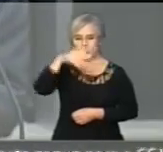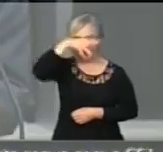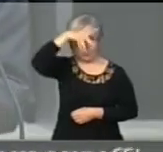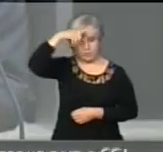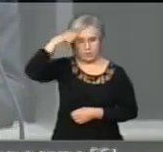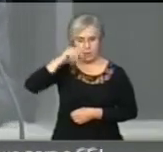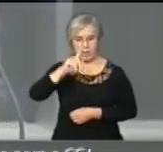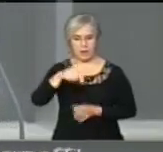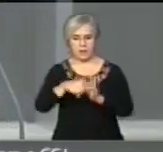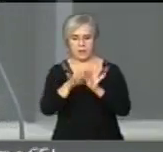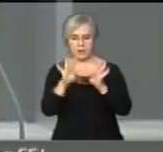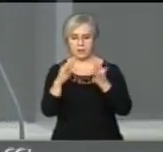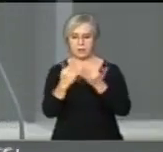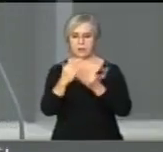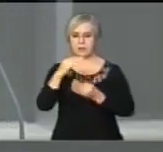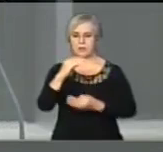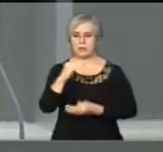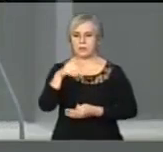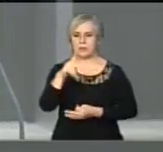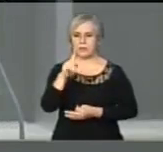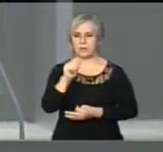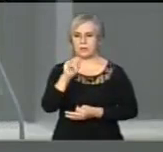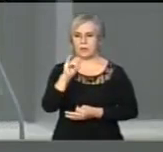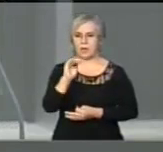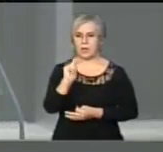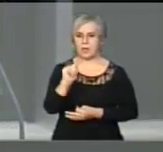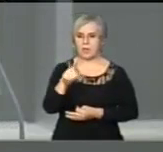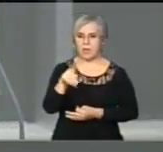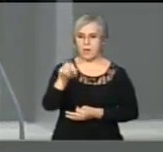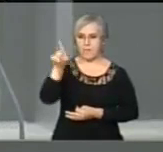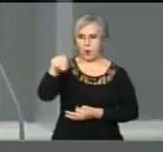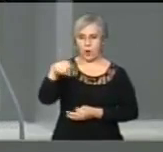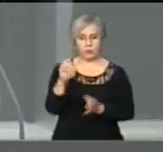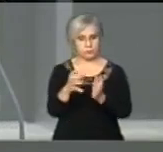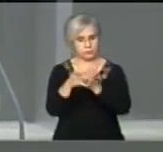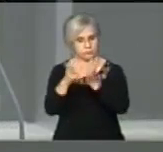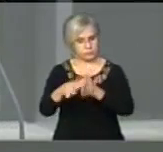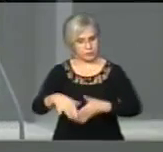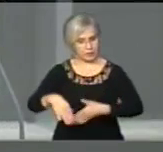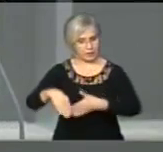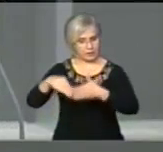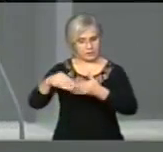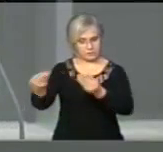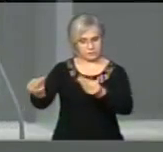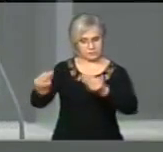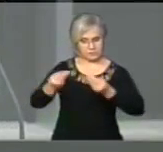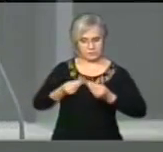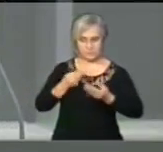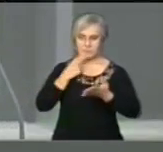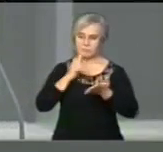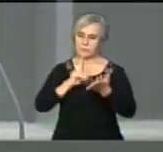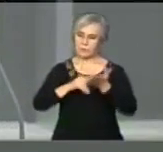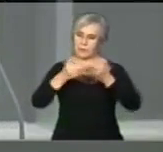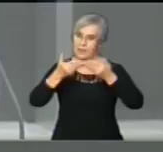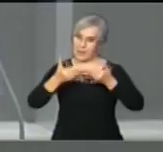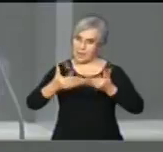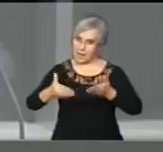Caiapó. Bem-vindo. E essas lideranças entregaram uma carta